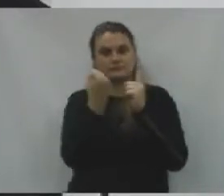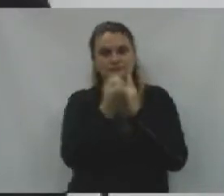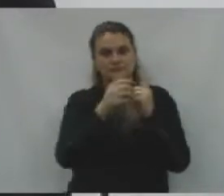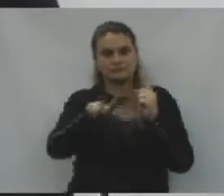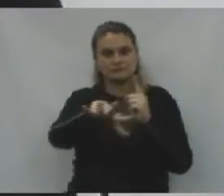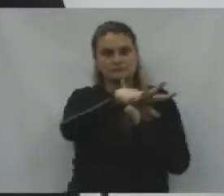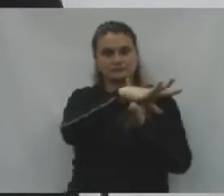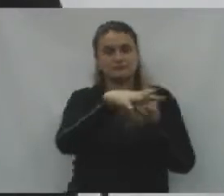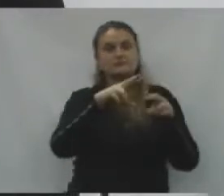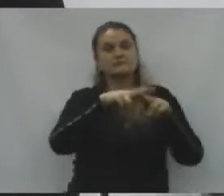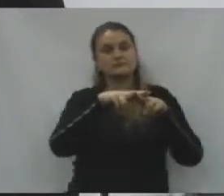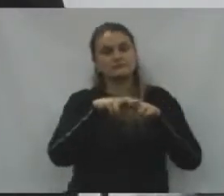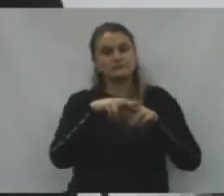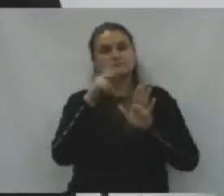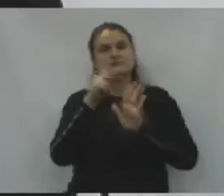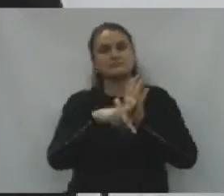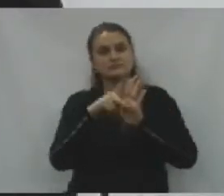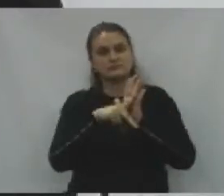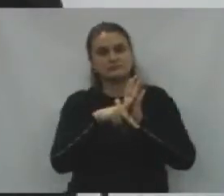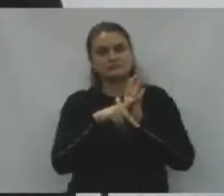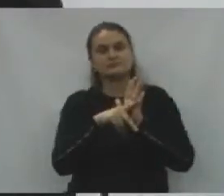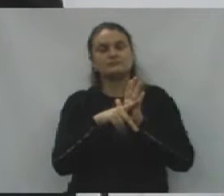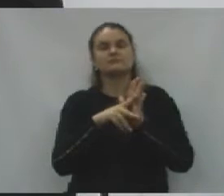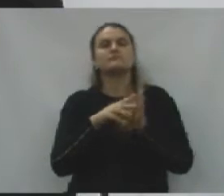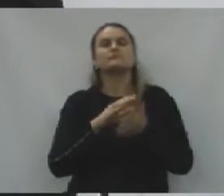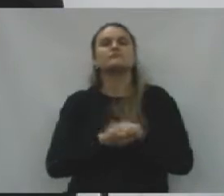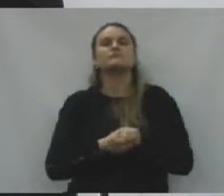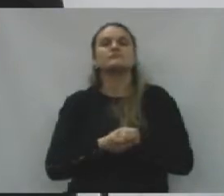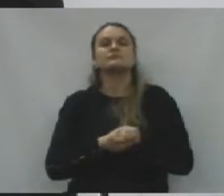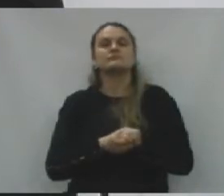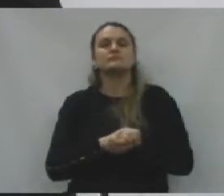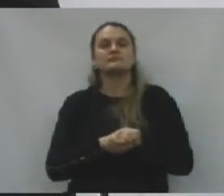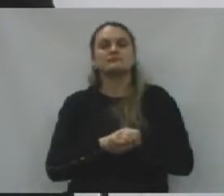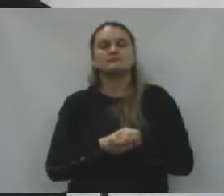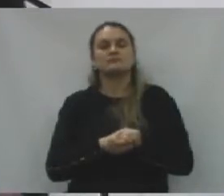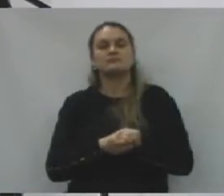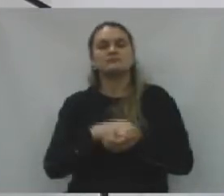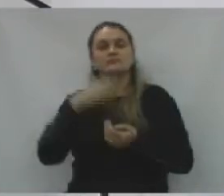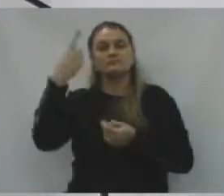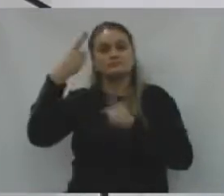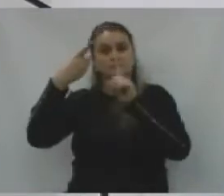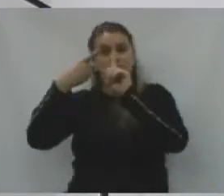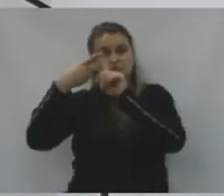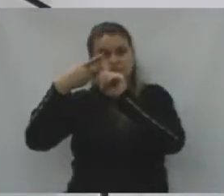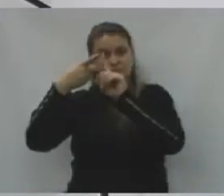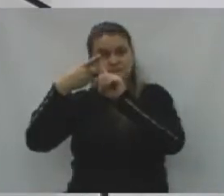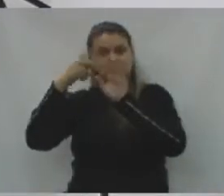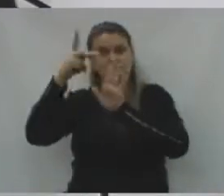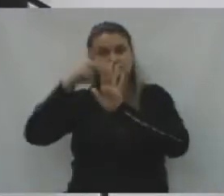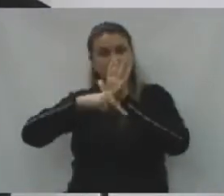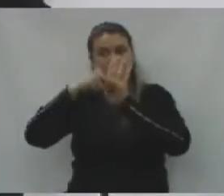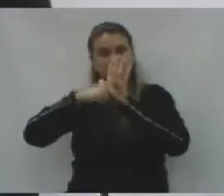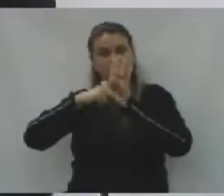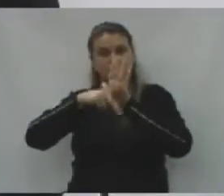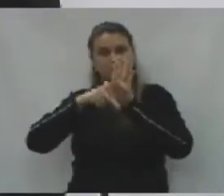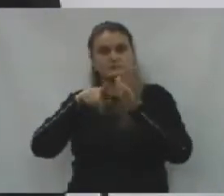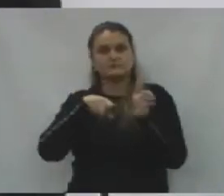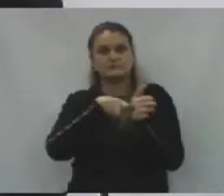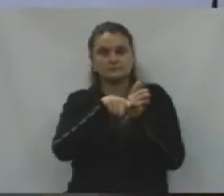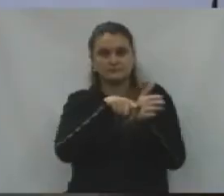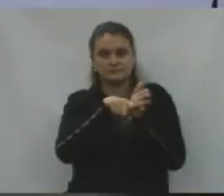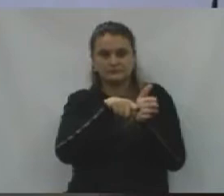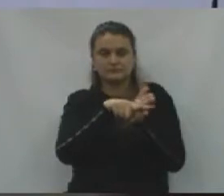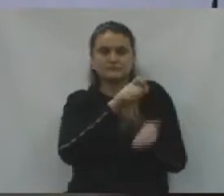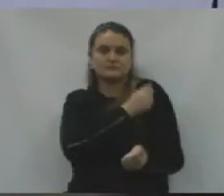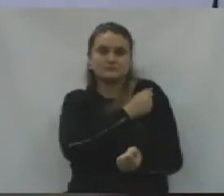comunidade. Por isso, nossos projetos estruturados. Um deles por meio do Programa de Incentivo